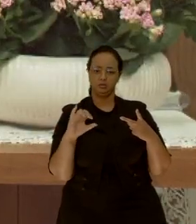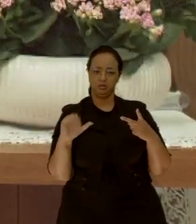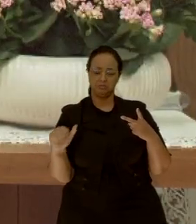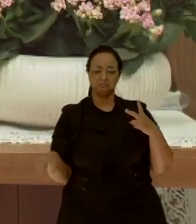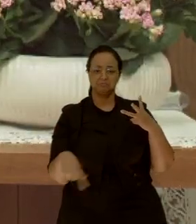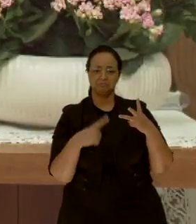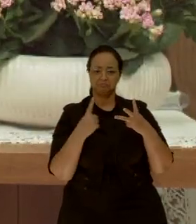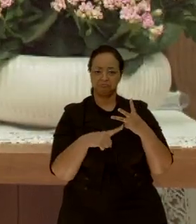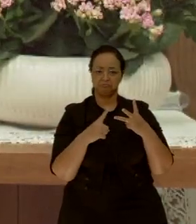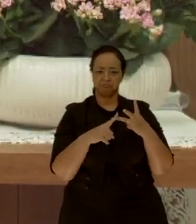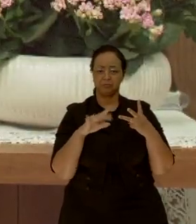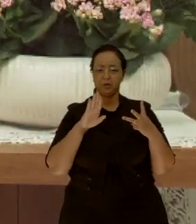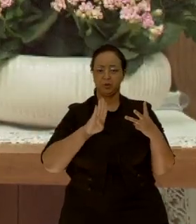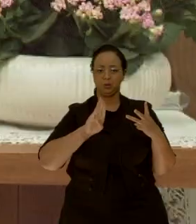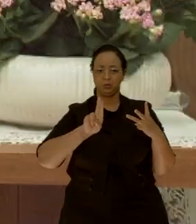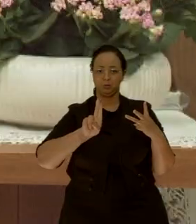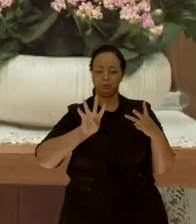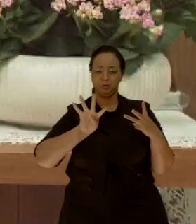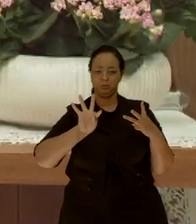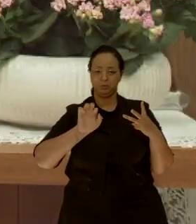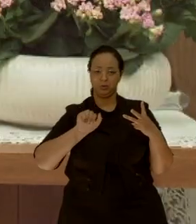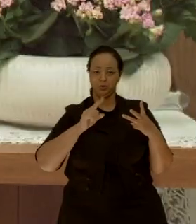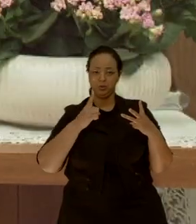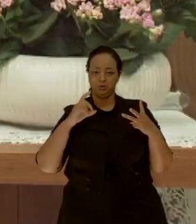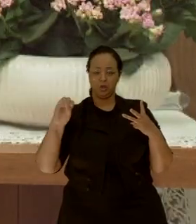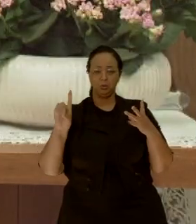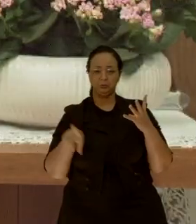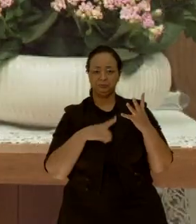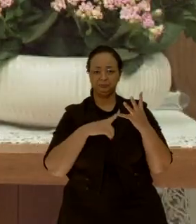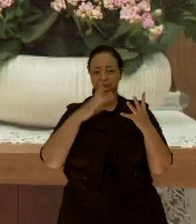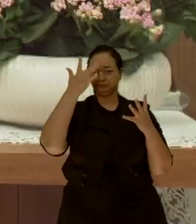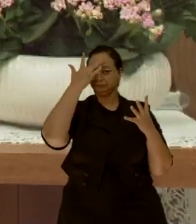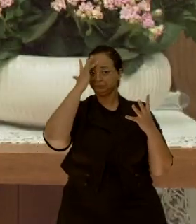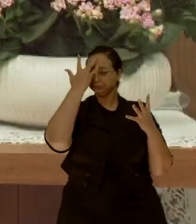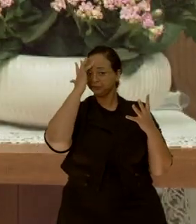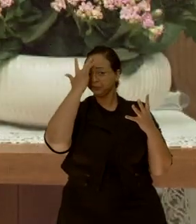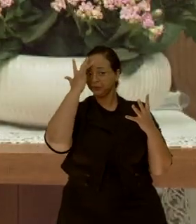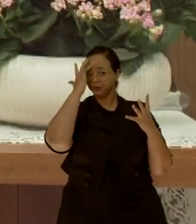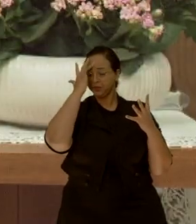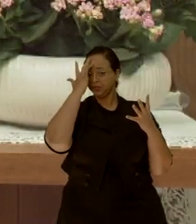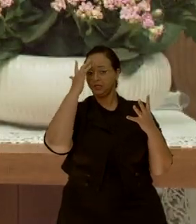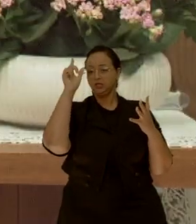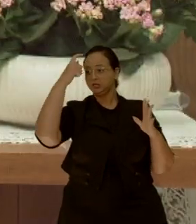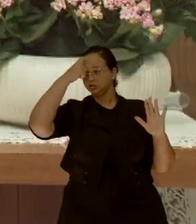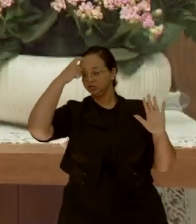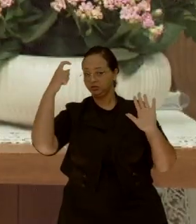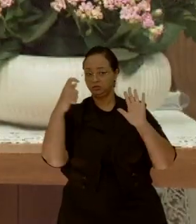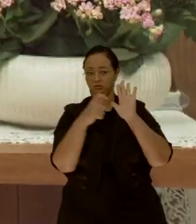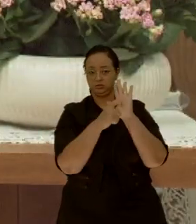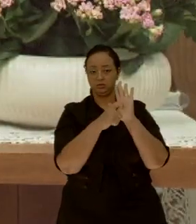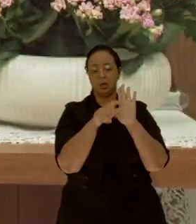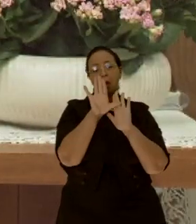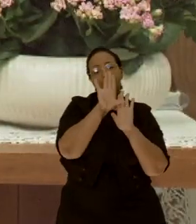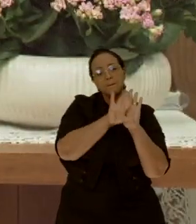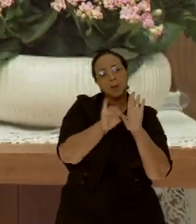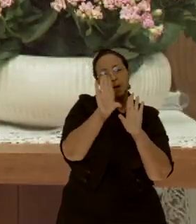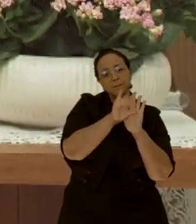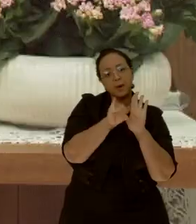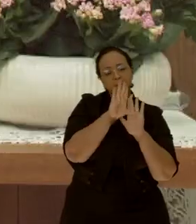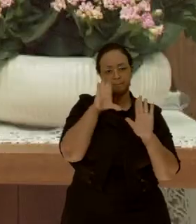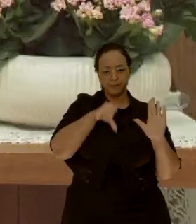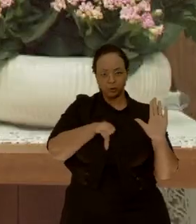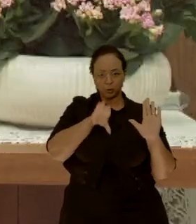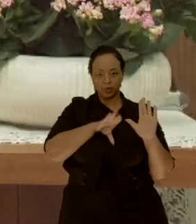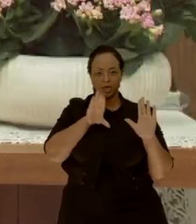sei, Filipinas e Índia, falando em português e saindo no idioma, lá na